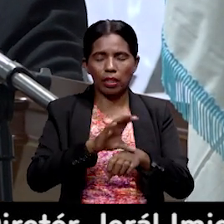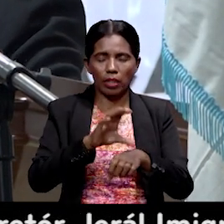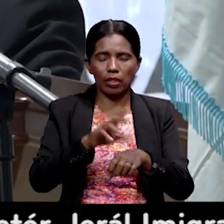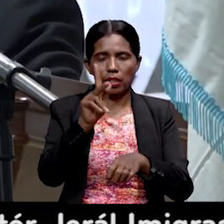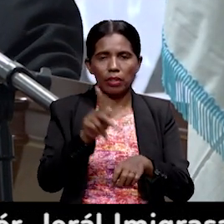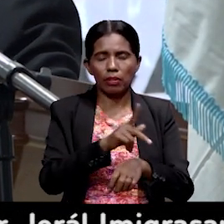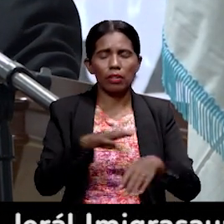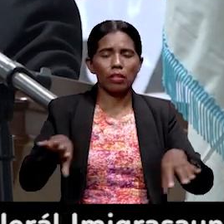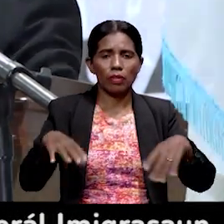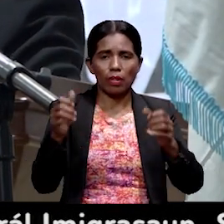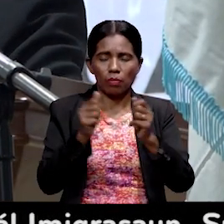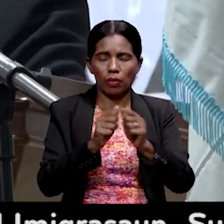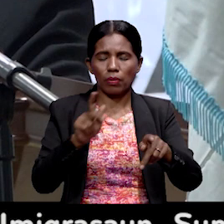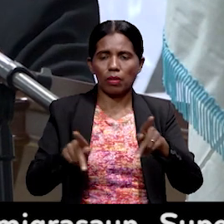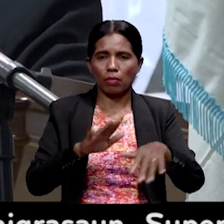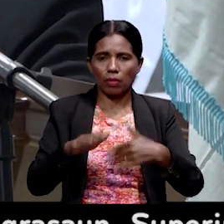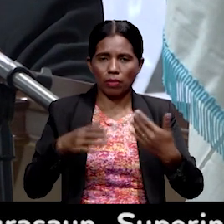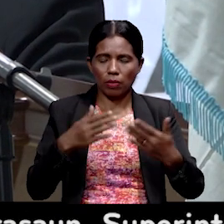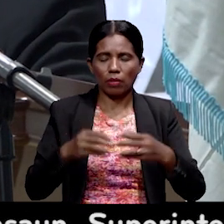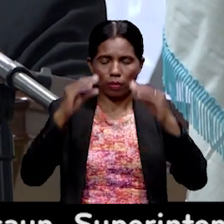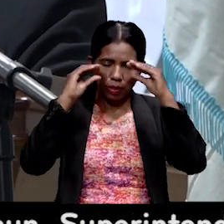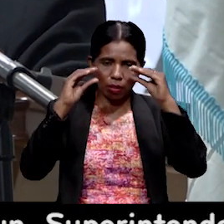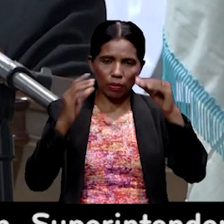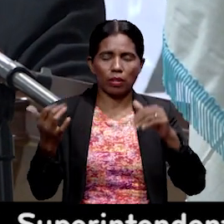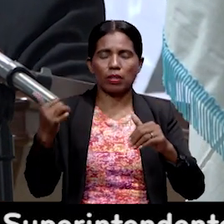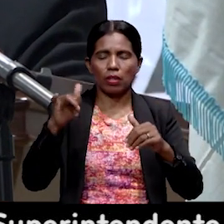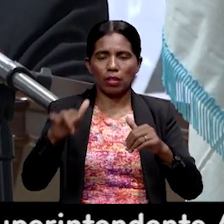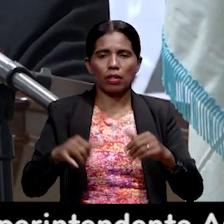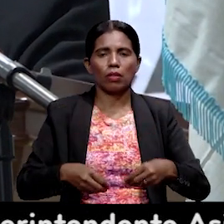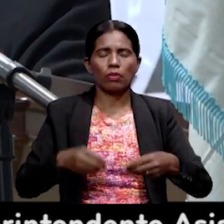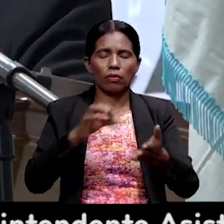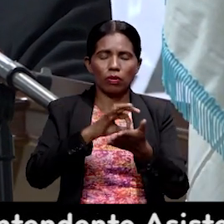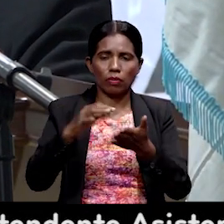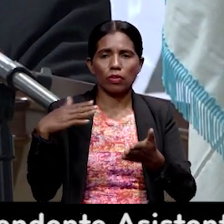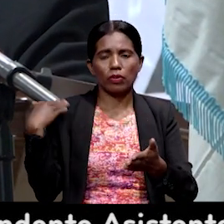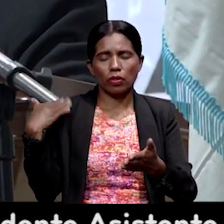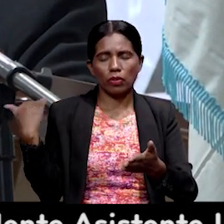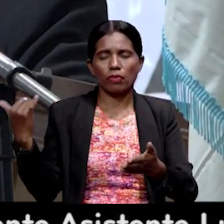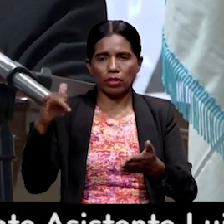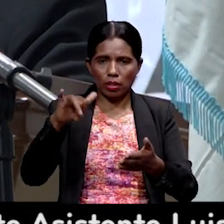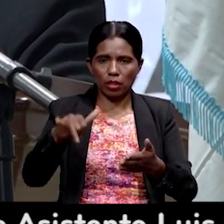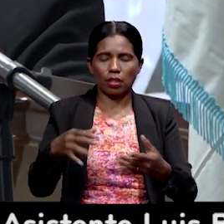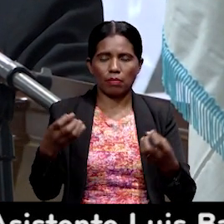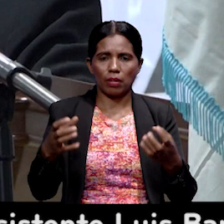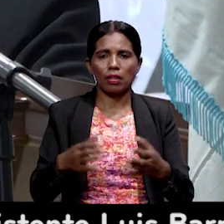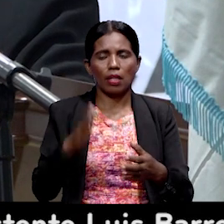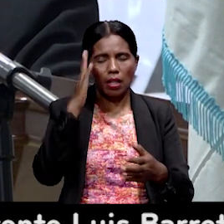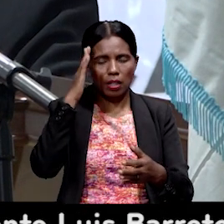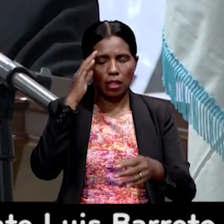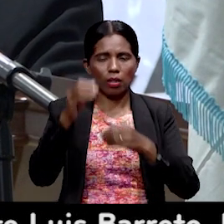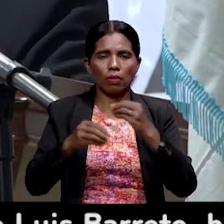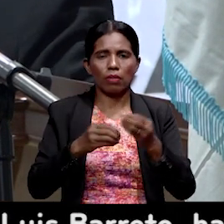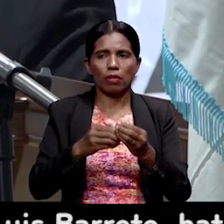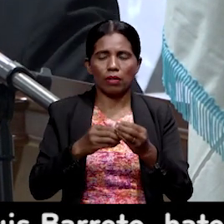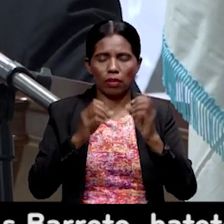comunidade eclesial e humana, não só a formação integral dos jovens e adultos em conhecimentos técnicos